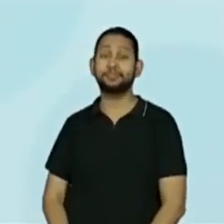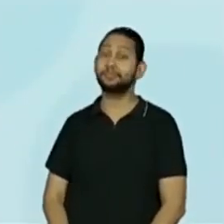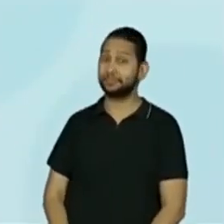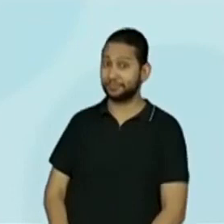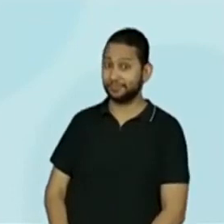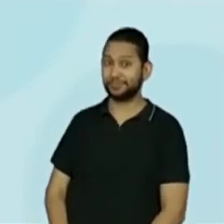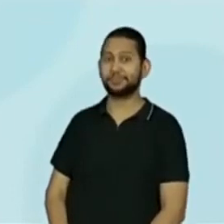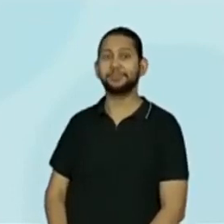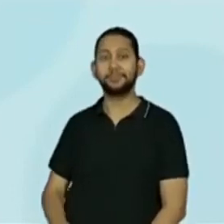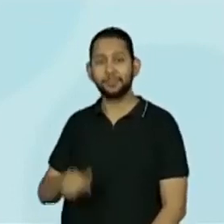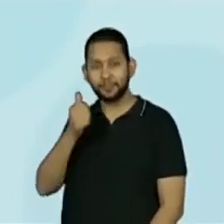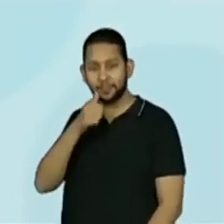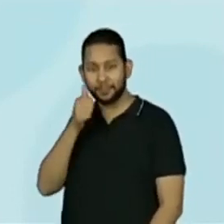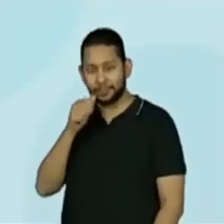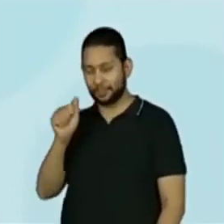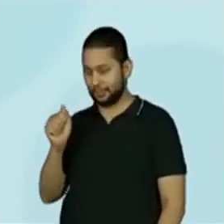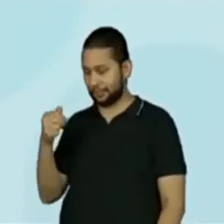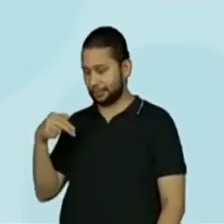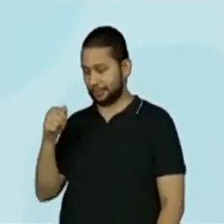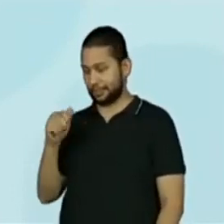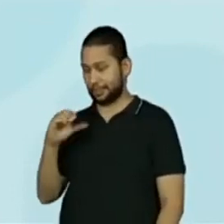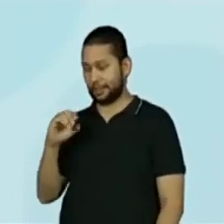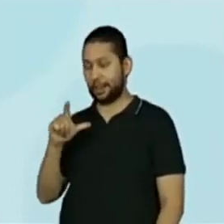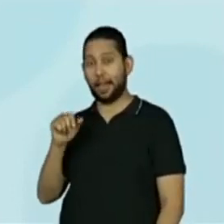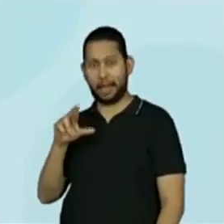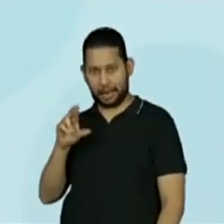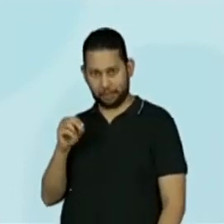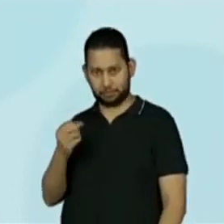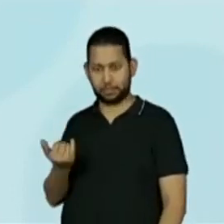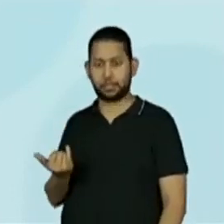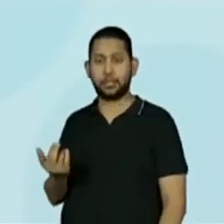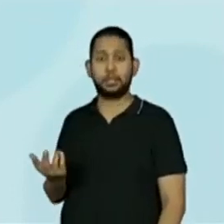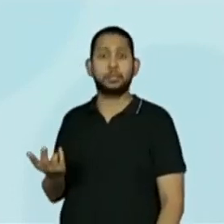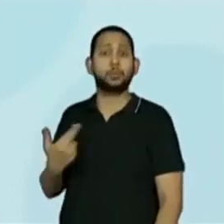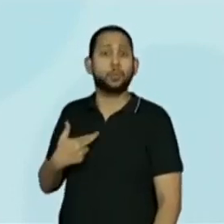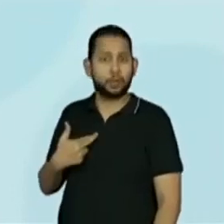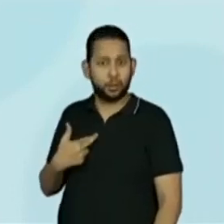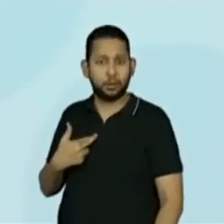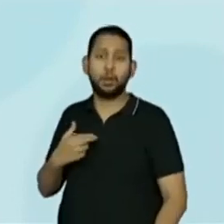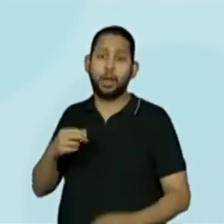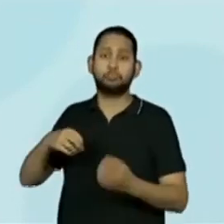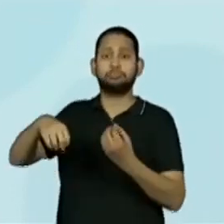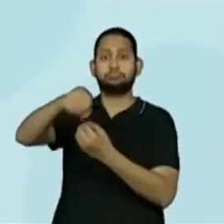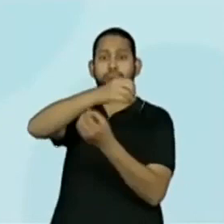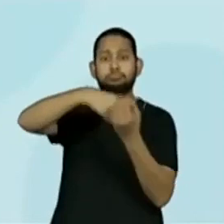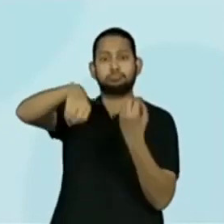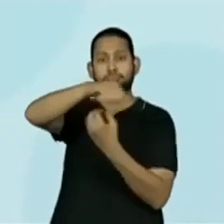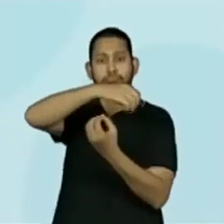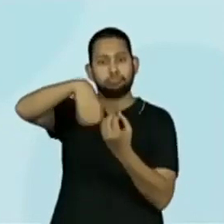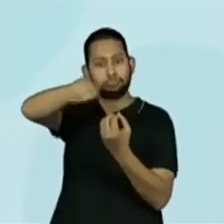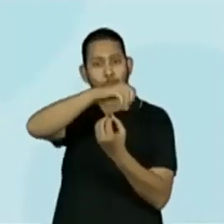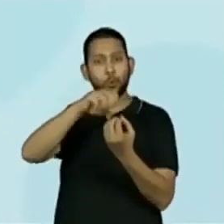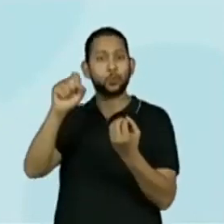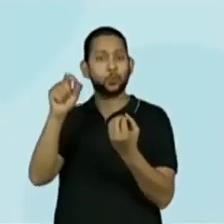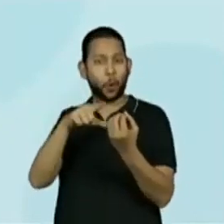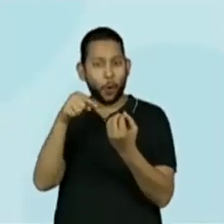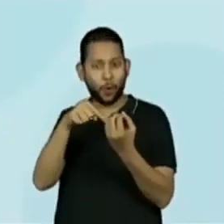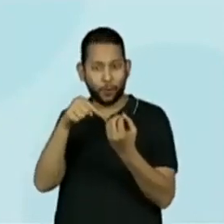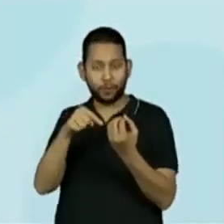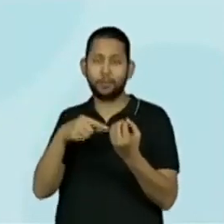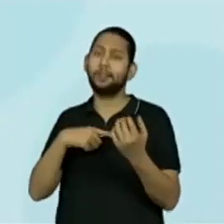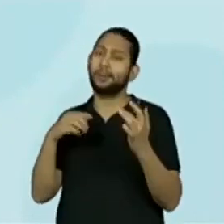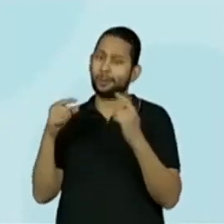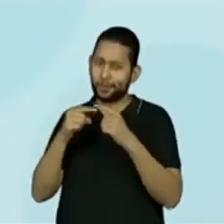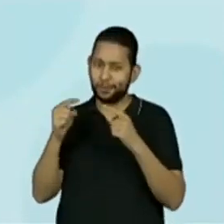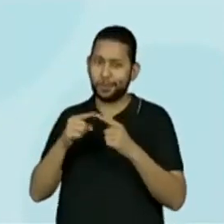Olha só, a Maria Clara, a Ana Clara já acertou lá no início que era sobre o sistema solar, então tinha uma boa relação com a